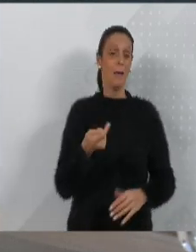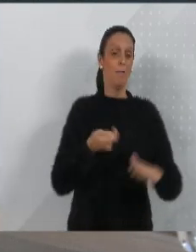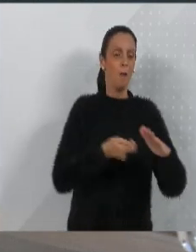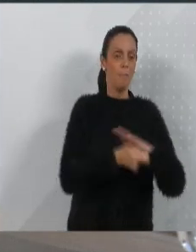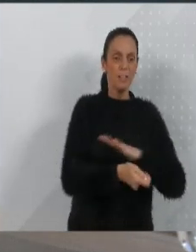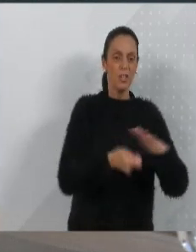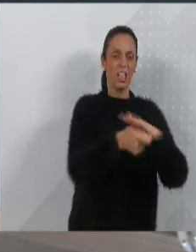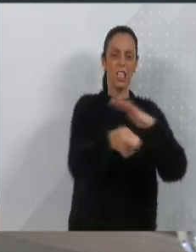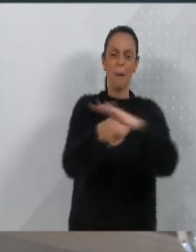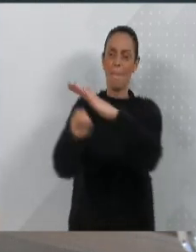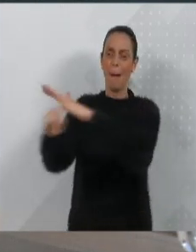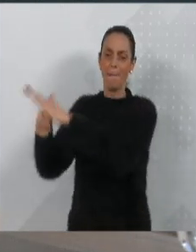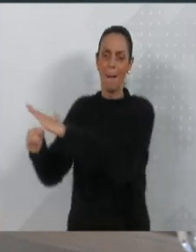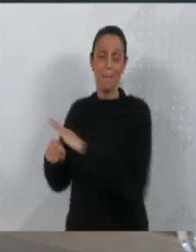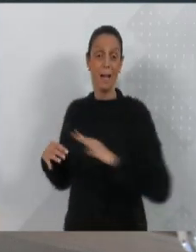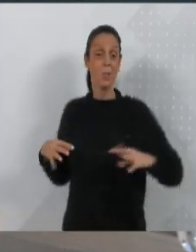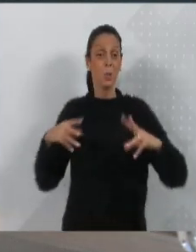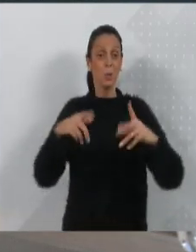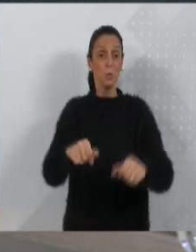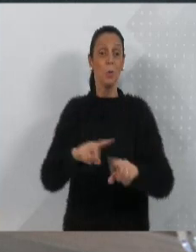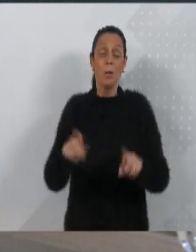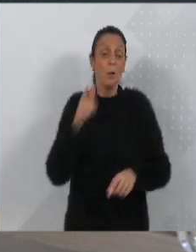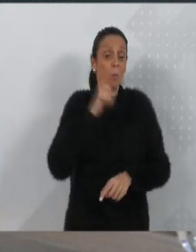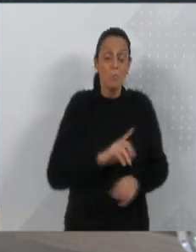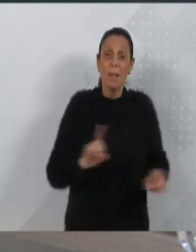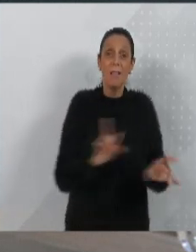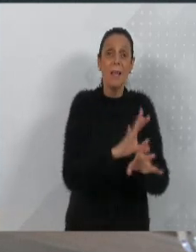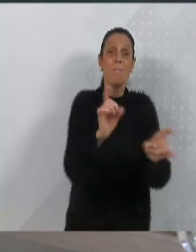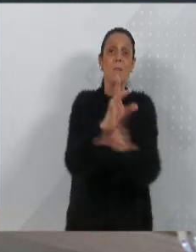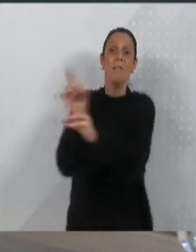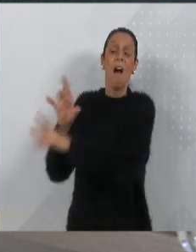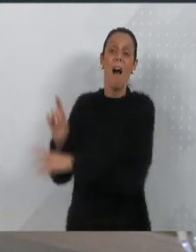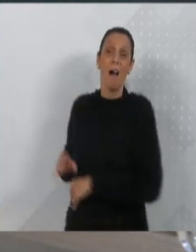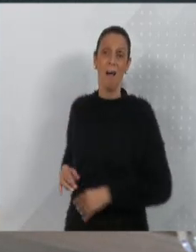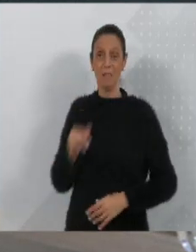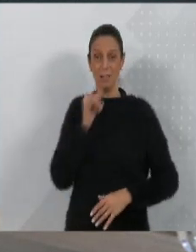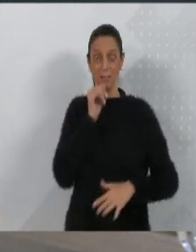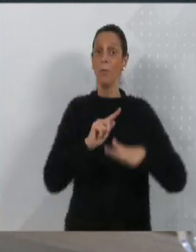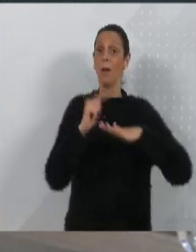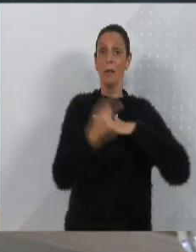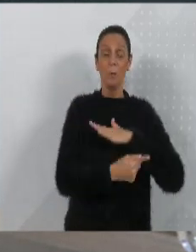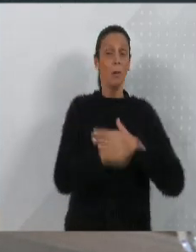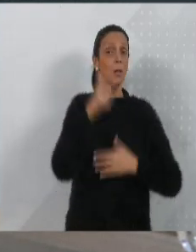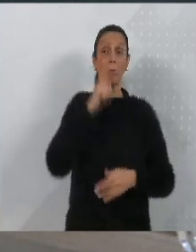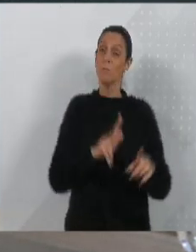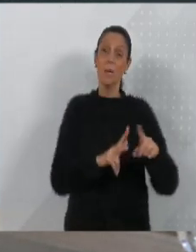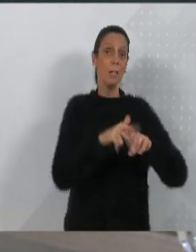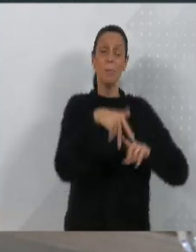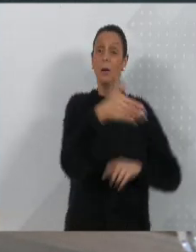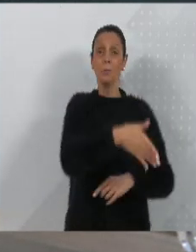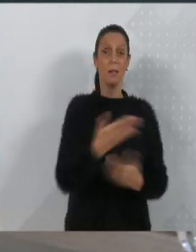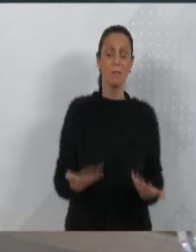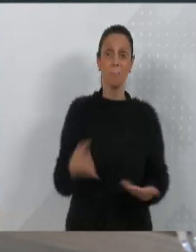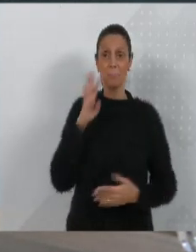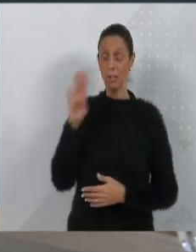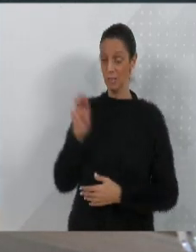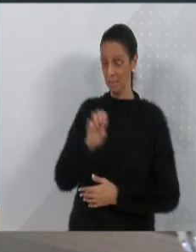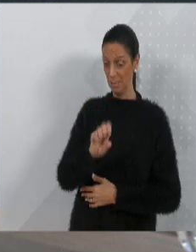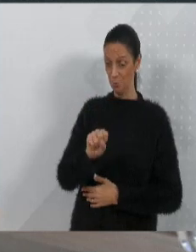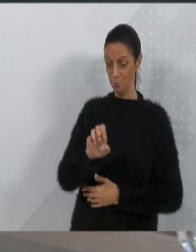tudo e não consegue sequer da manutenção básica no Galegão como vai dar manutenção no no